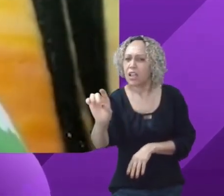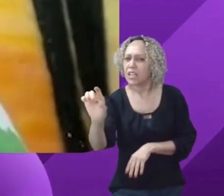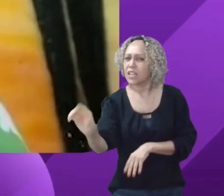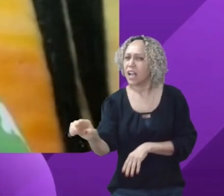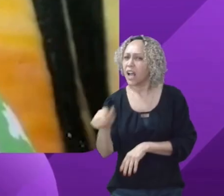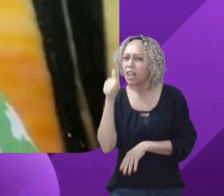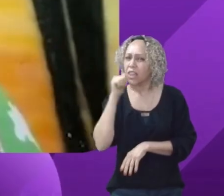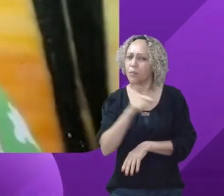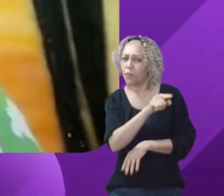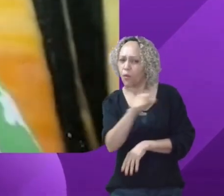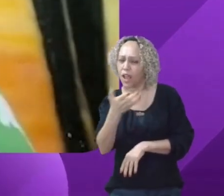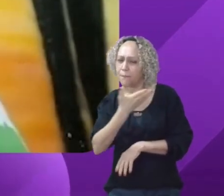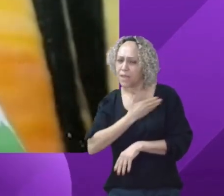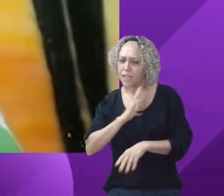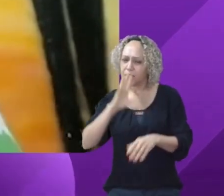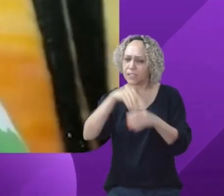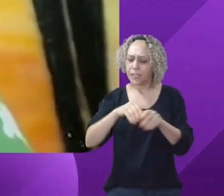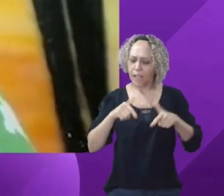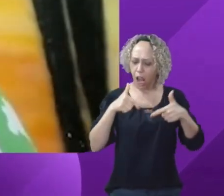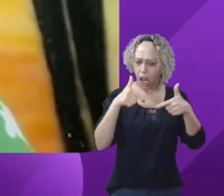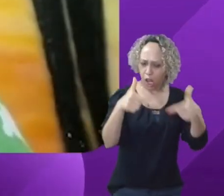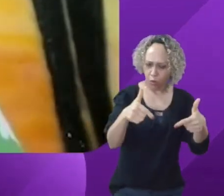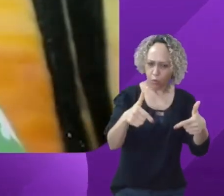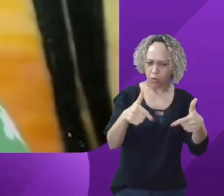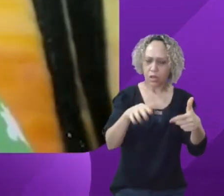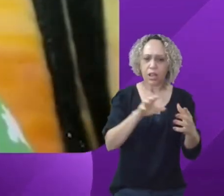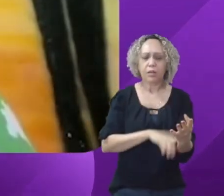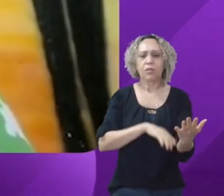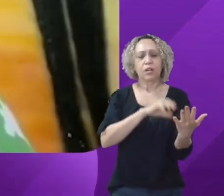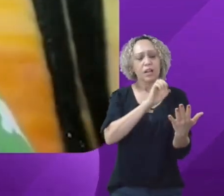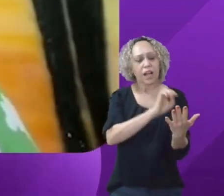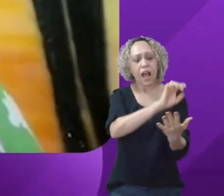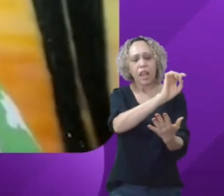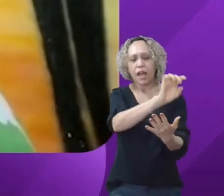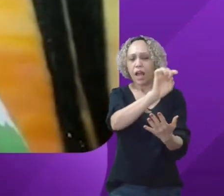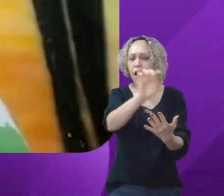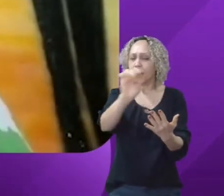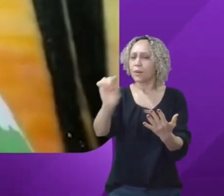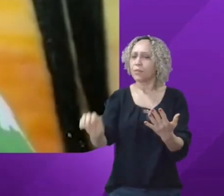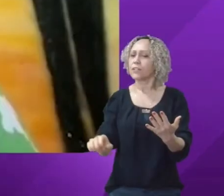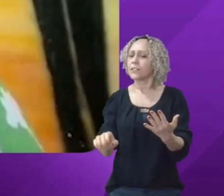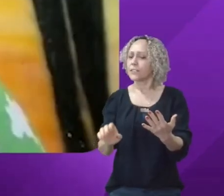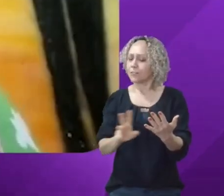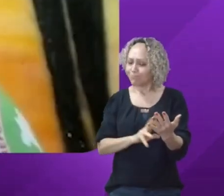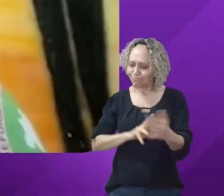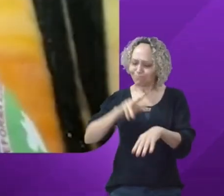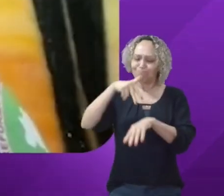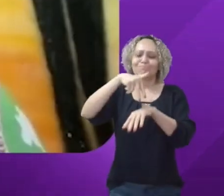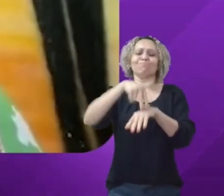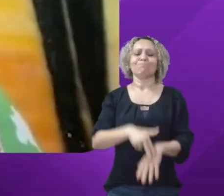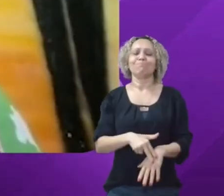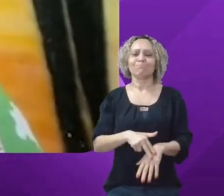luta, cada uma mulher que é agente de transformação, de mudança na construção da sua história. E